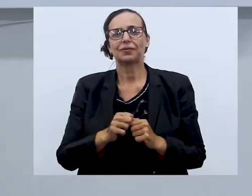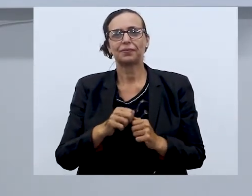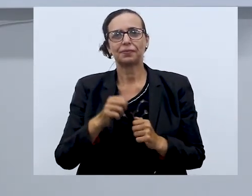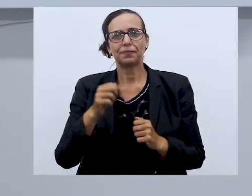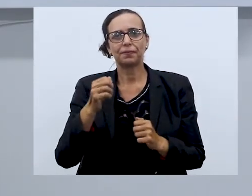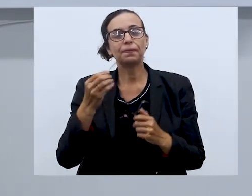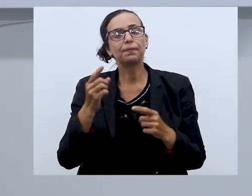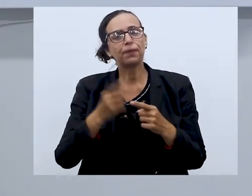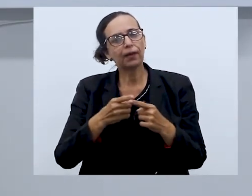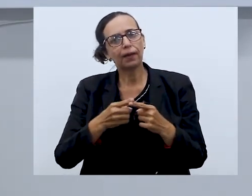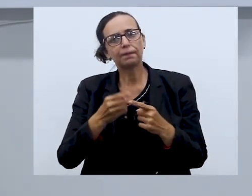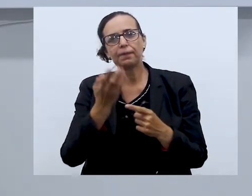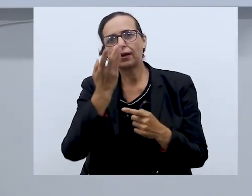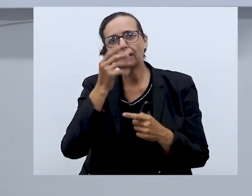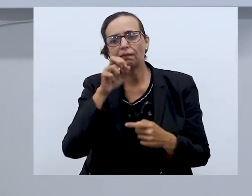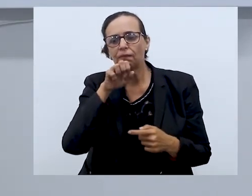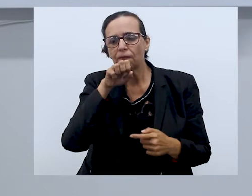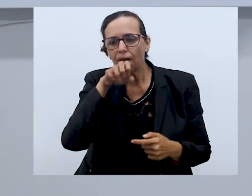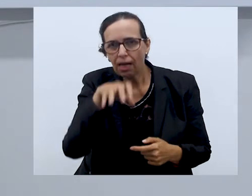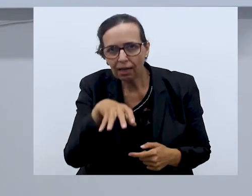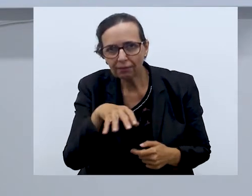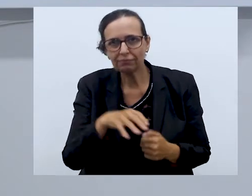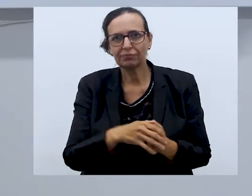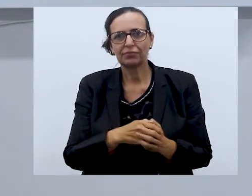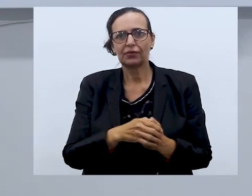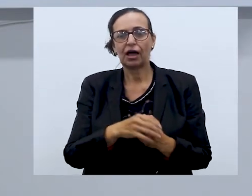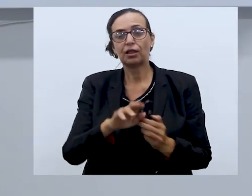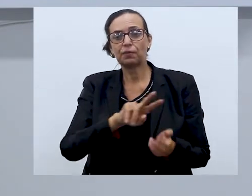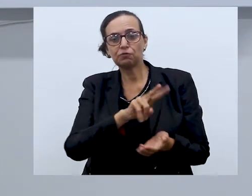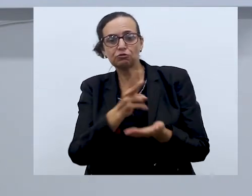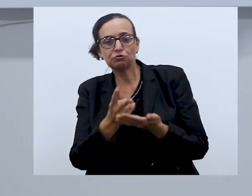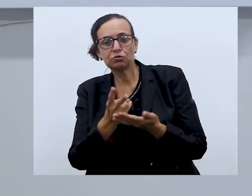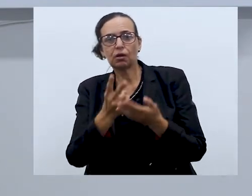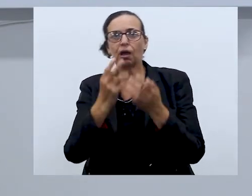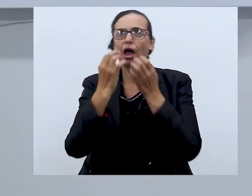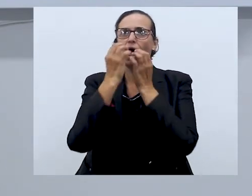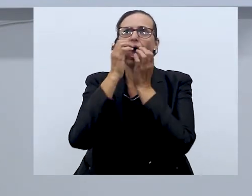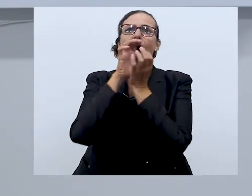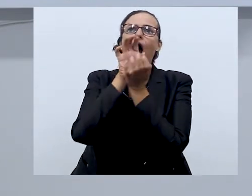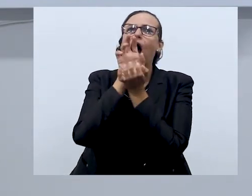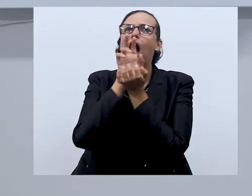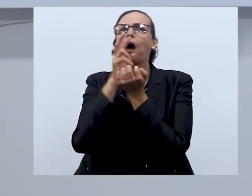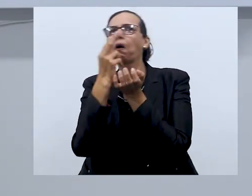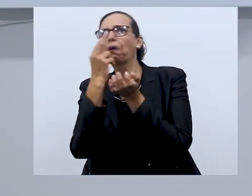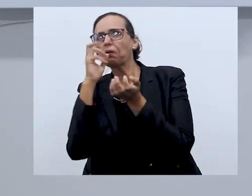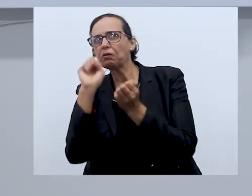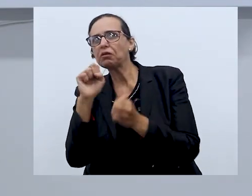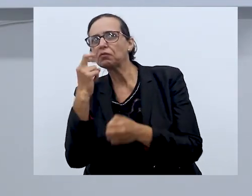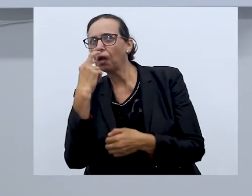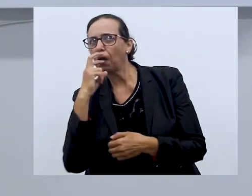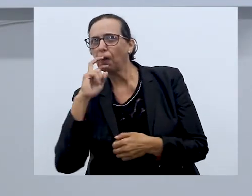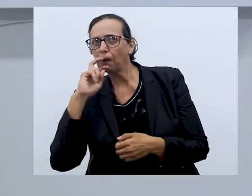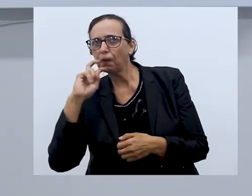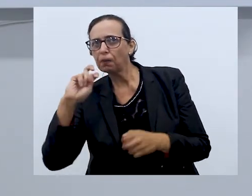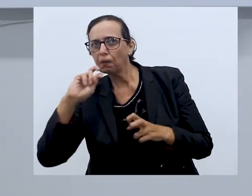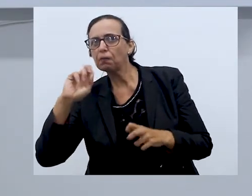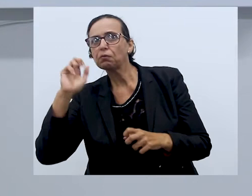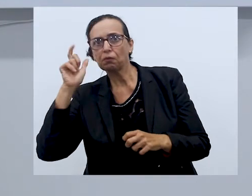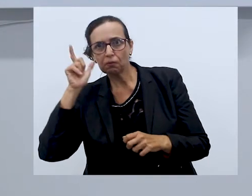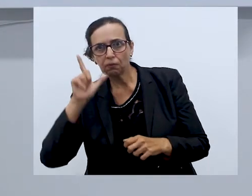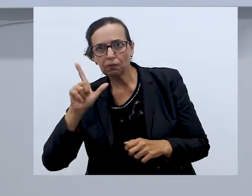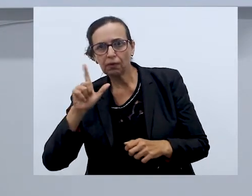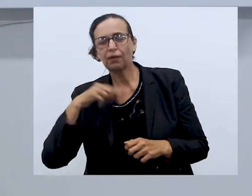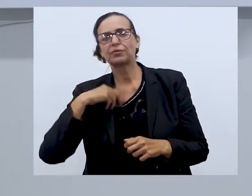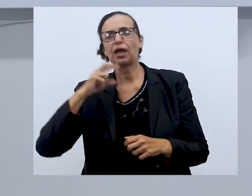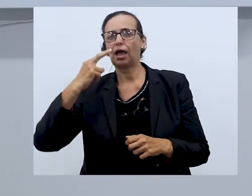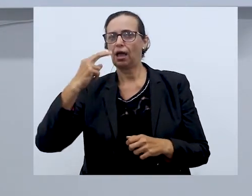osso externo, na linha dos mamilos. A seguir, abra a boca e veja se o objeto está visível. Se estiver visível,